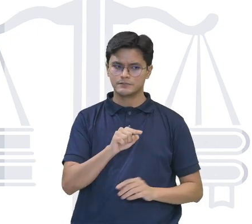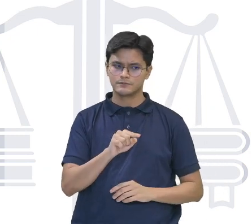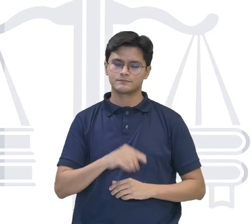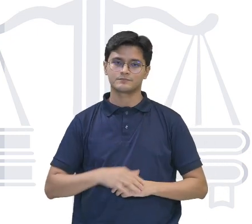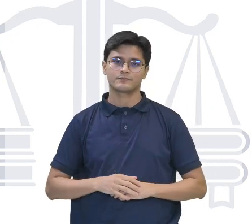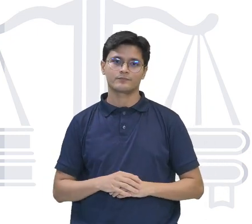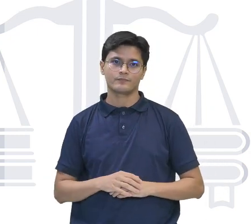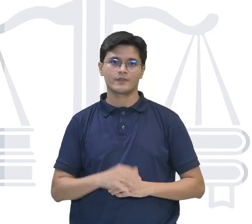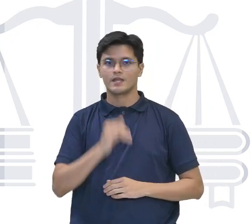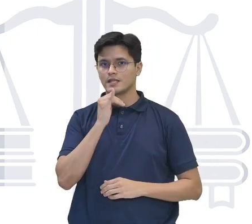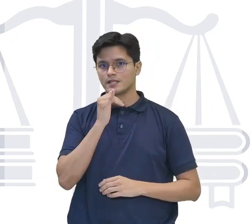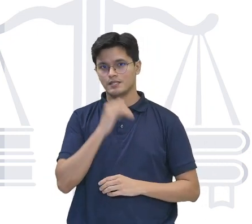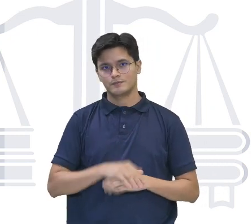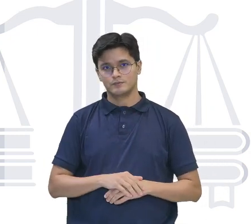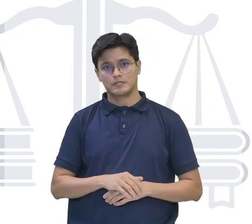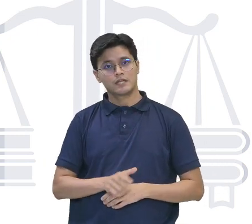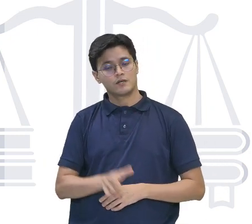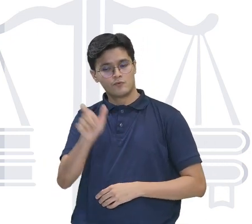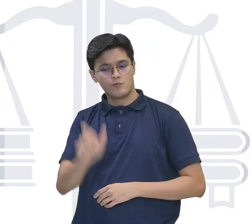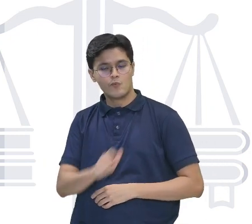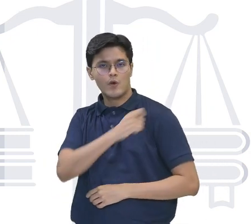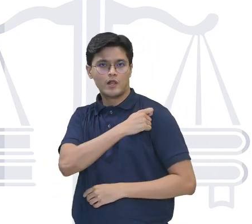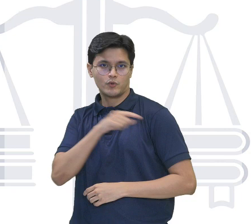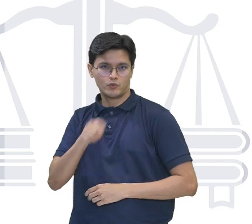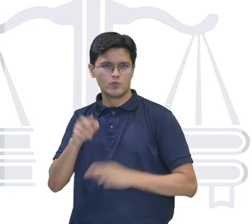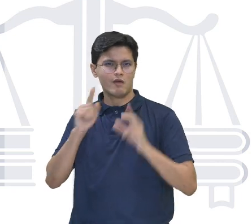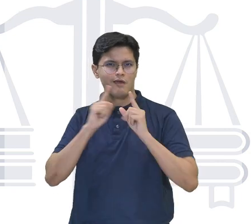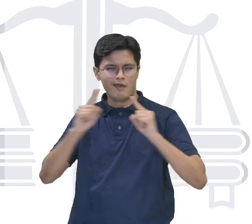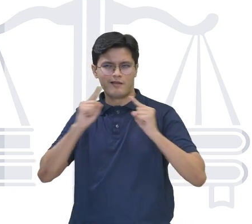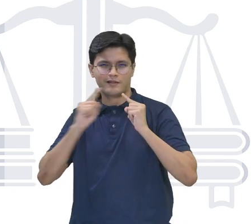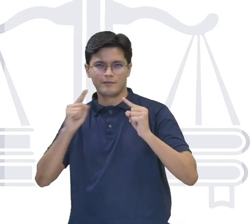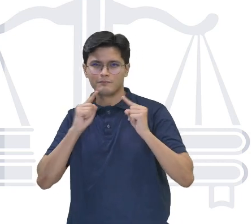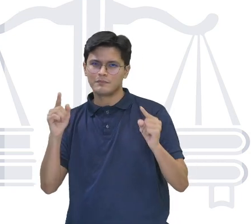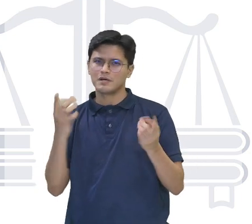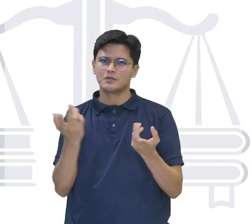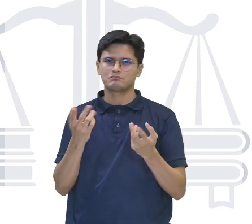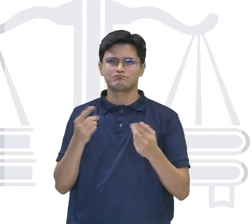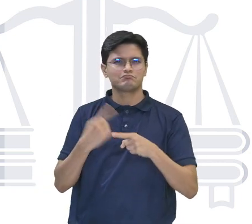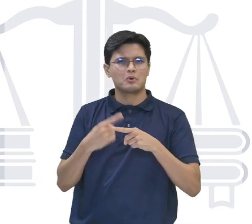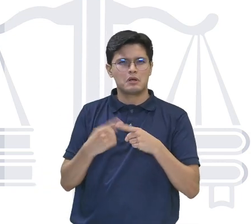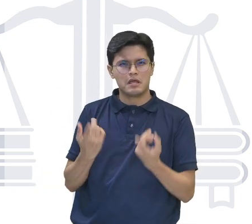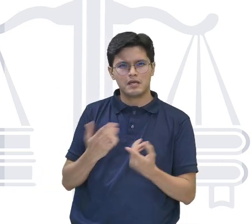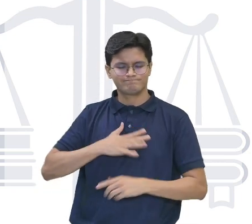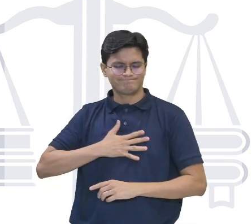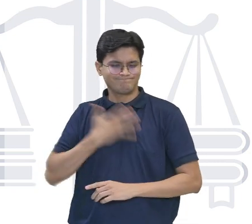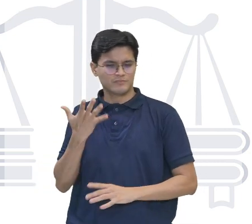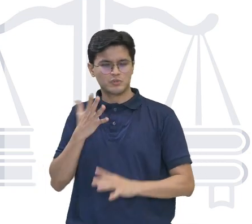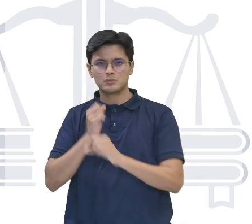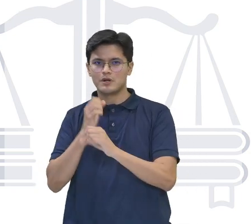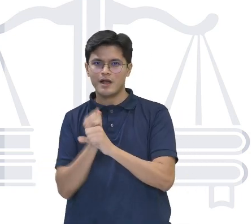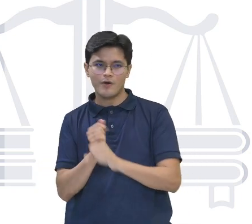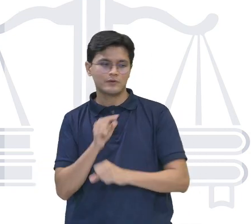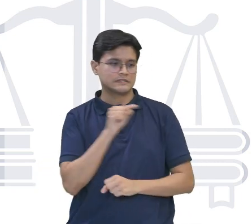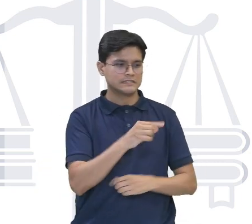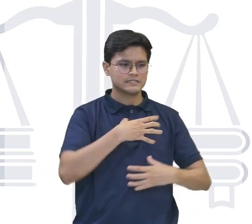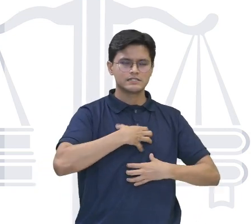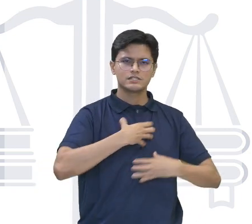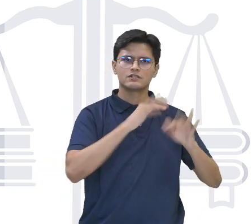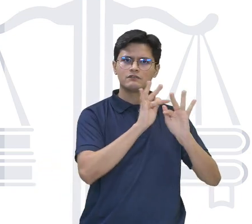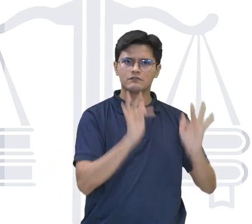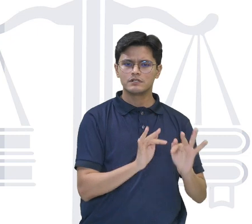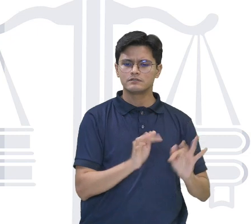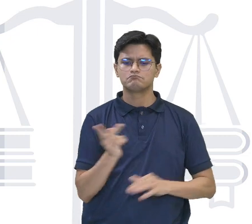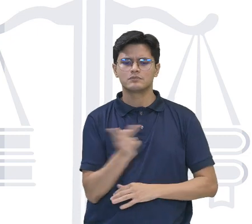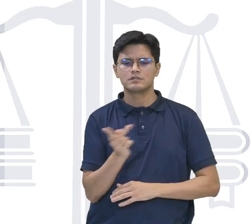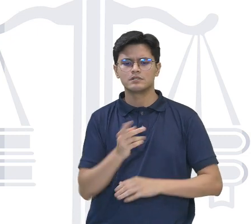estudante que está reclamando de cálculo estequiométrico e aquele que está dizendo que tirou uma nota boa, qual vai estar mais motivado para aprender uma outra